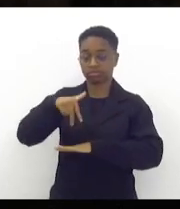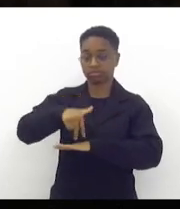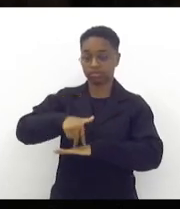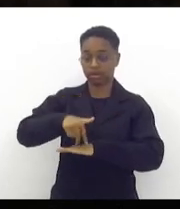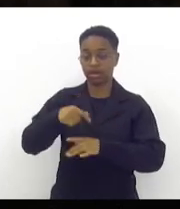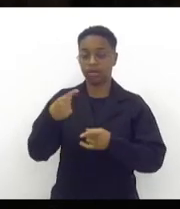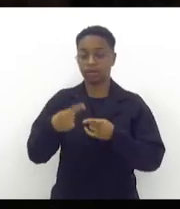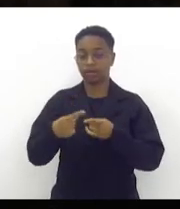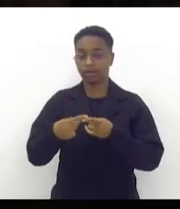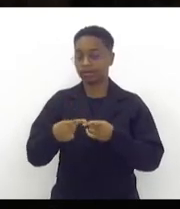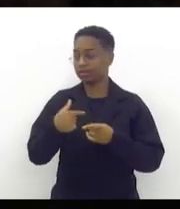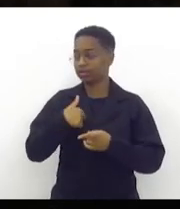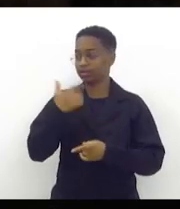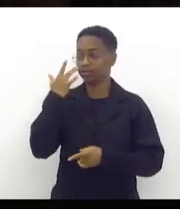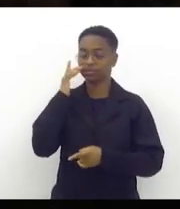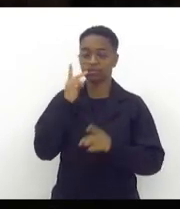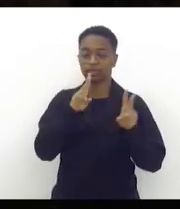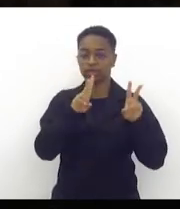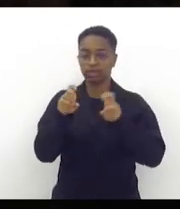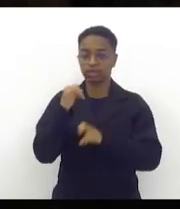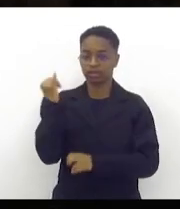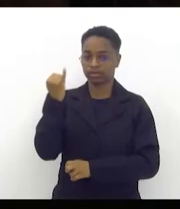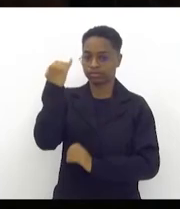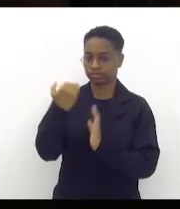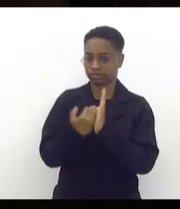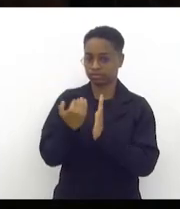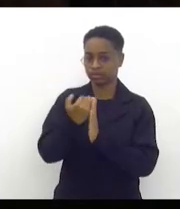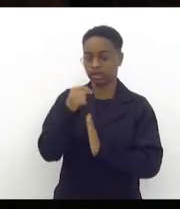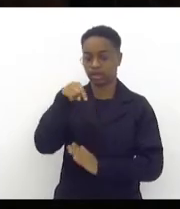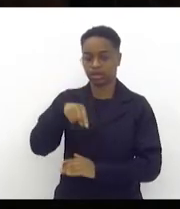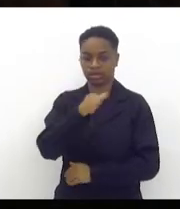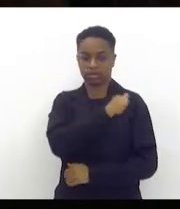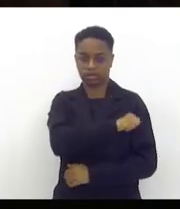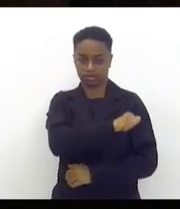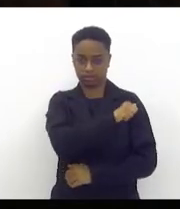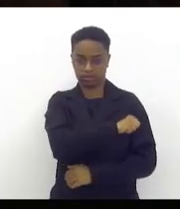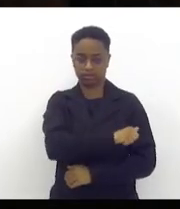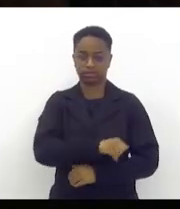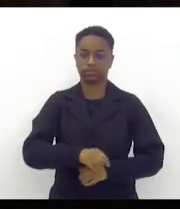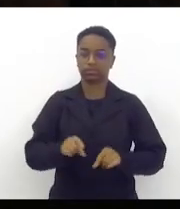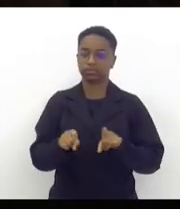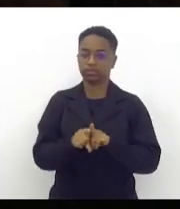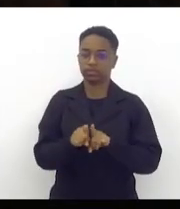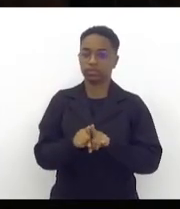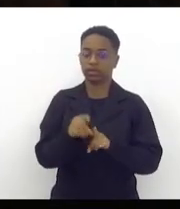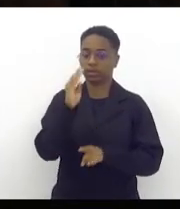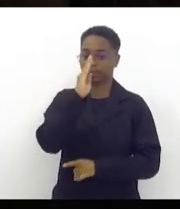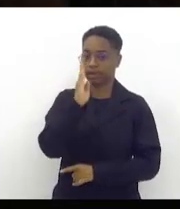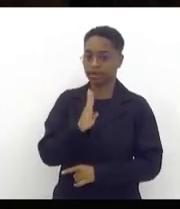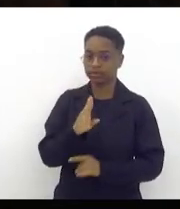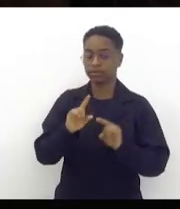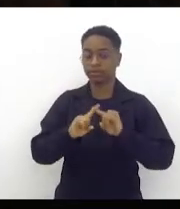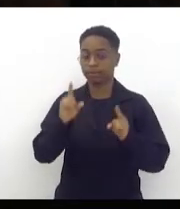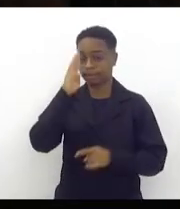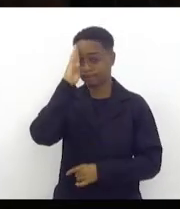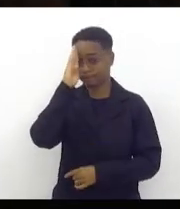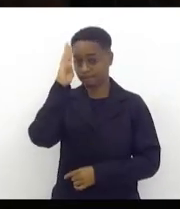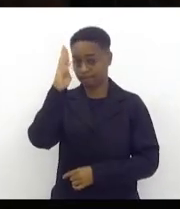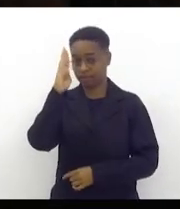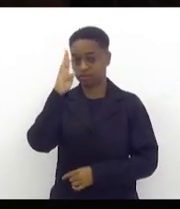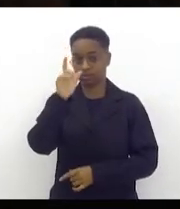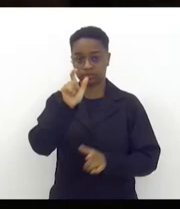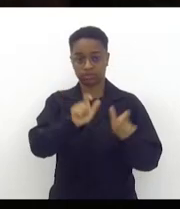acho que é uma pauta de uma relevância enorme para o Estado do Rio de Janeiro, para o nosso país e, principalmente, para